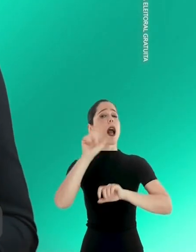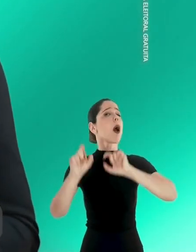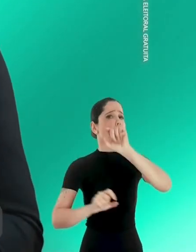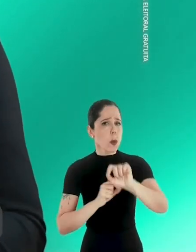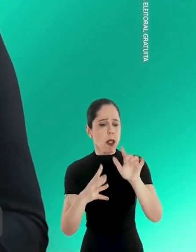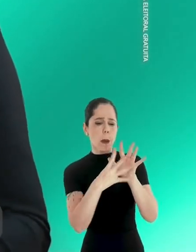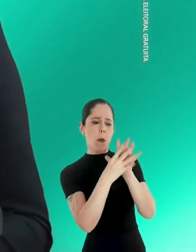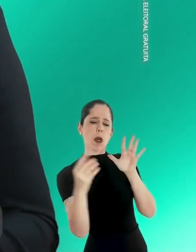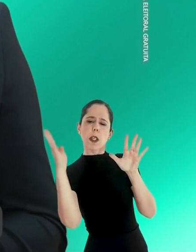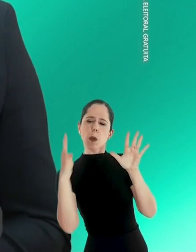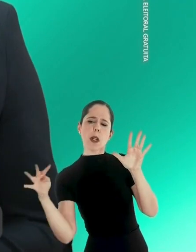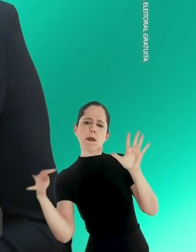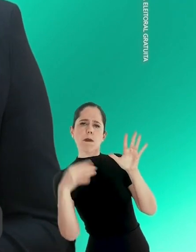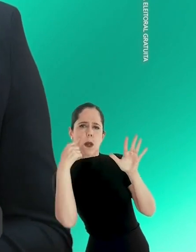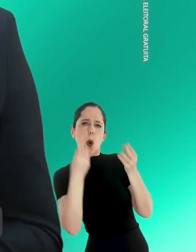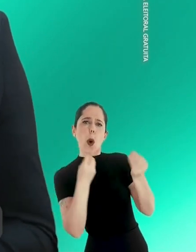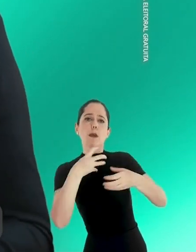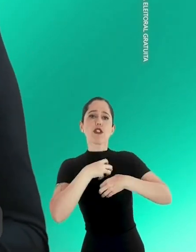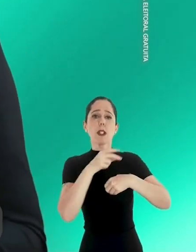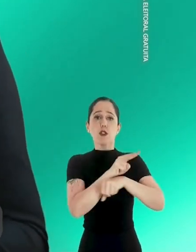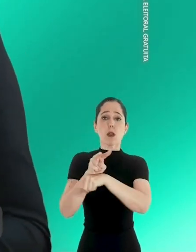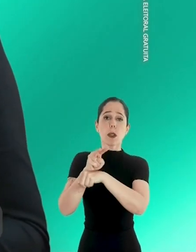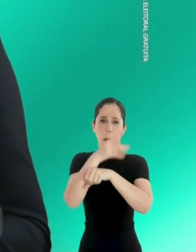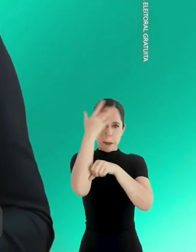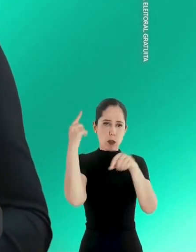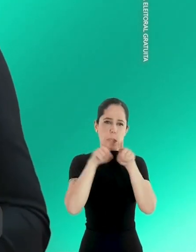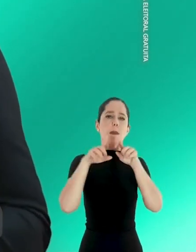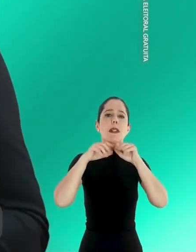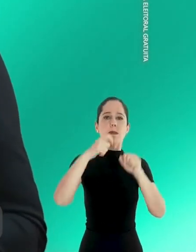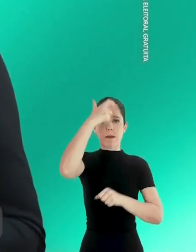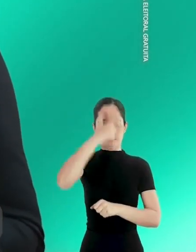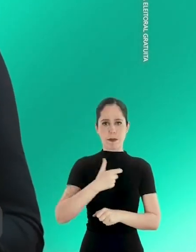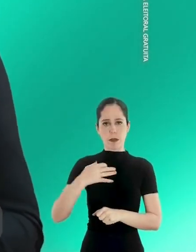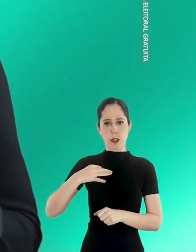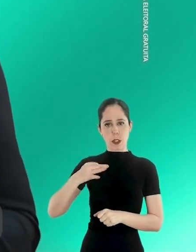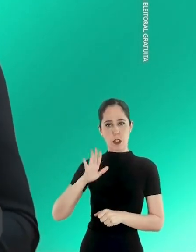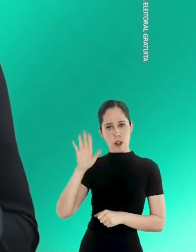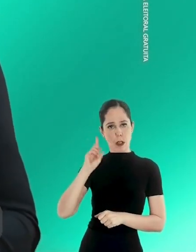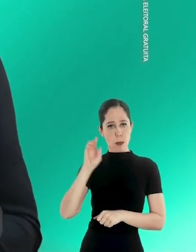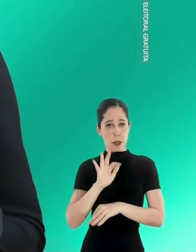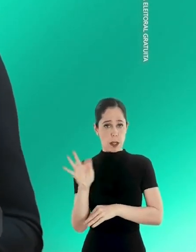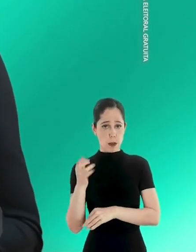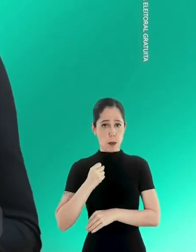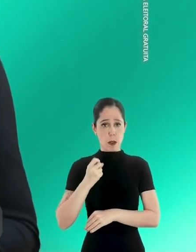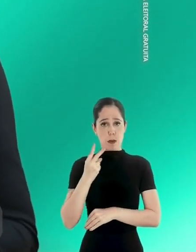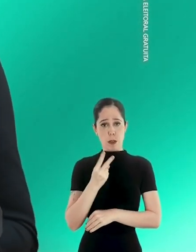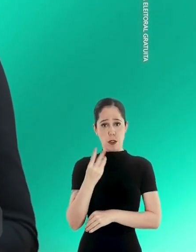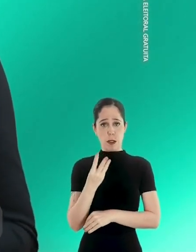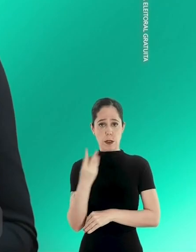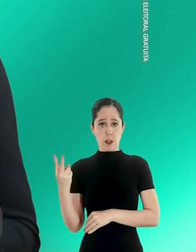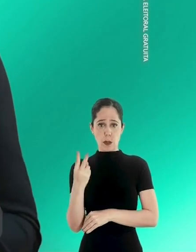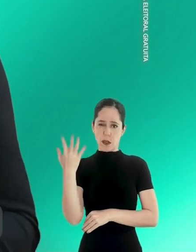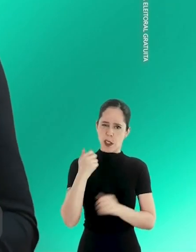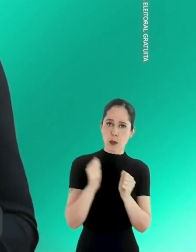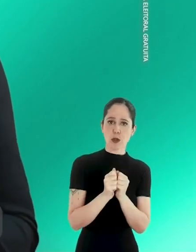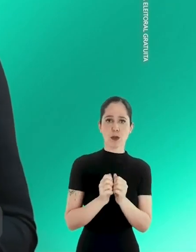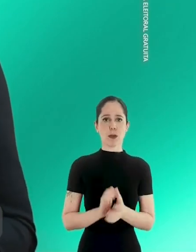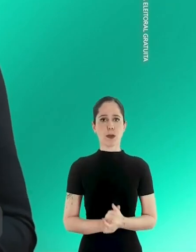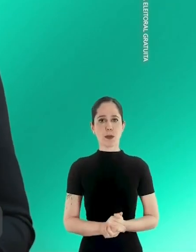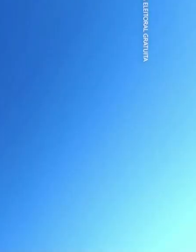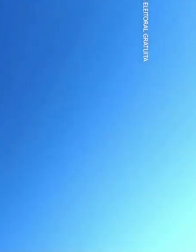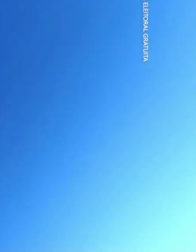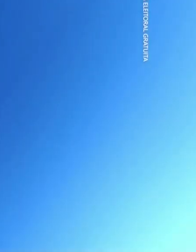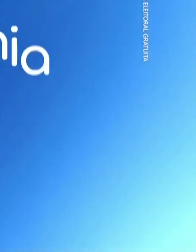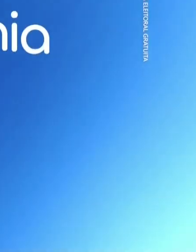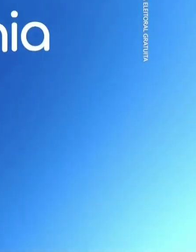estado exemplo no Brasil de cuidado com as pessoas e os animais. Eu sou o Carlos Adotti Vira-Lata, candidato a deputado federal 2322. Vamos